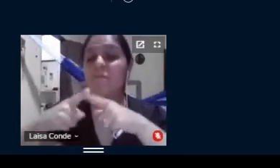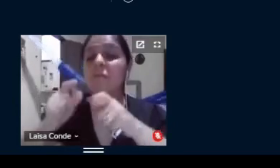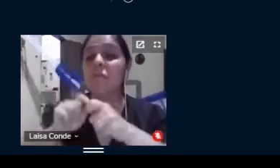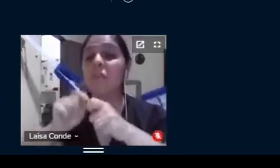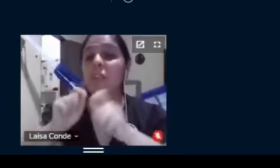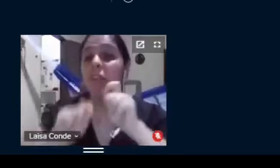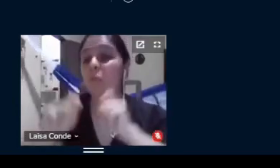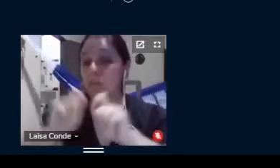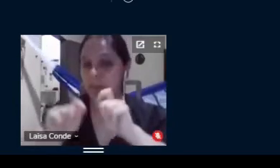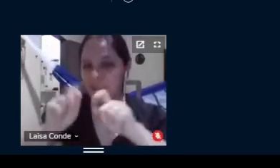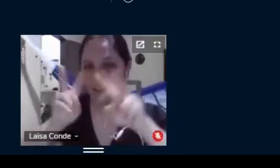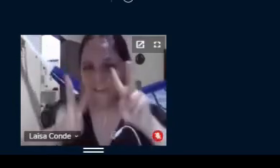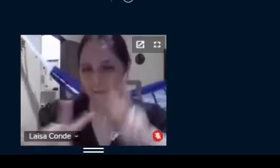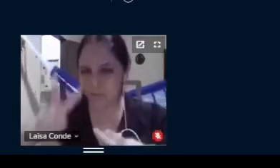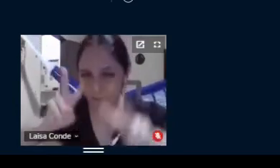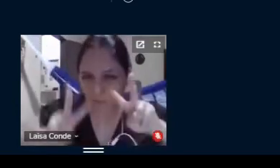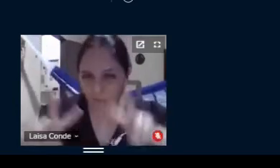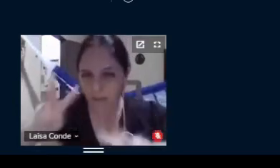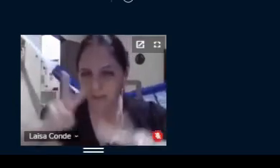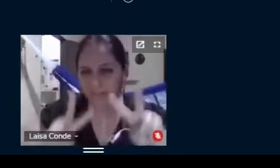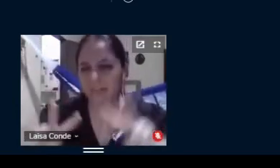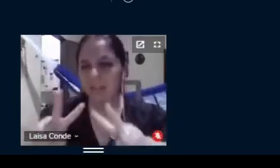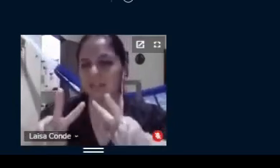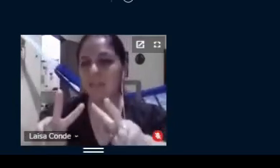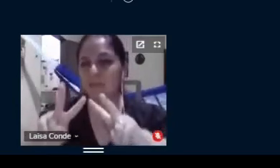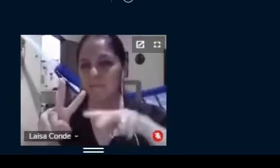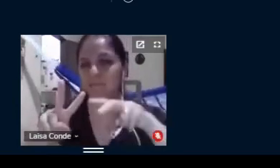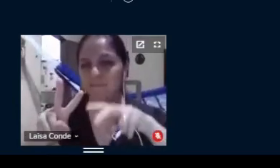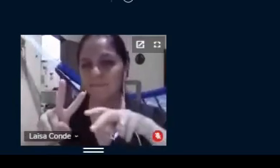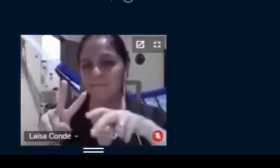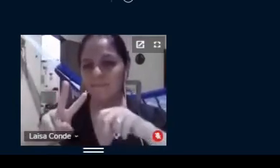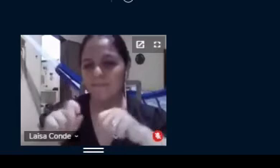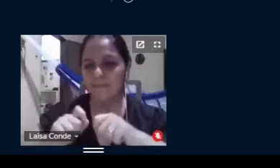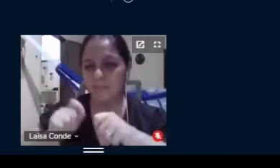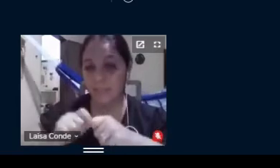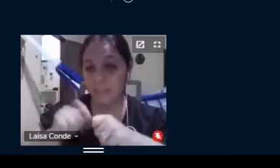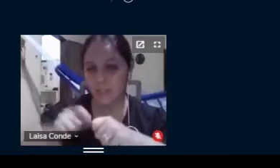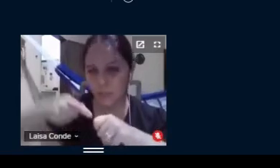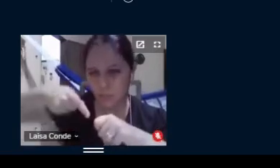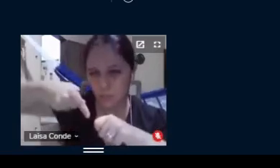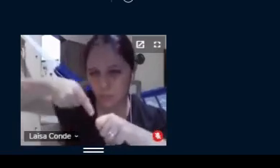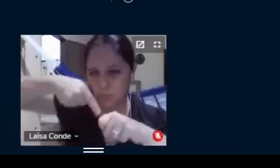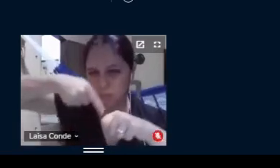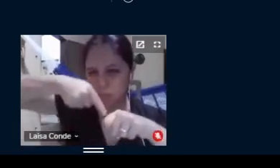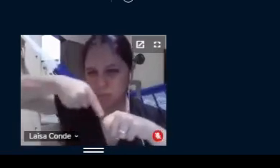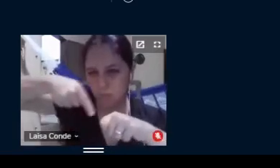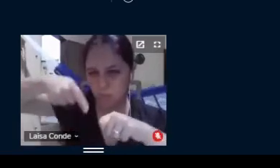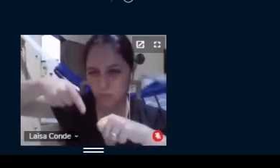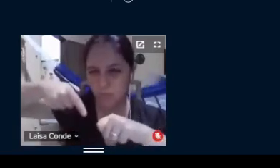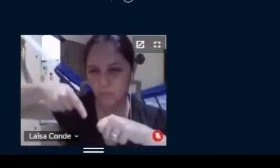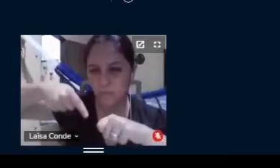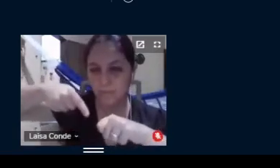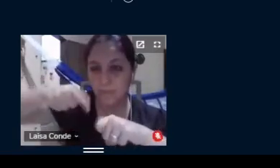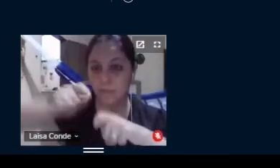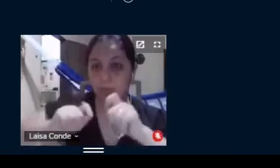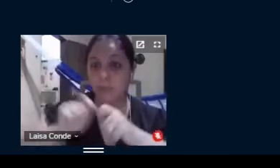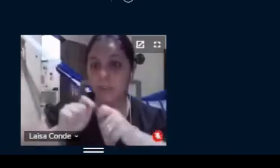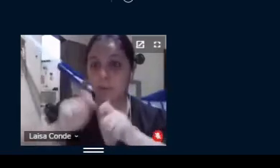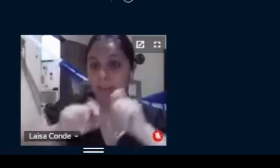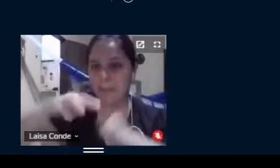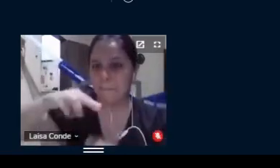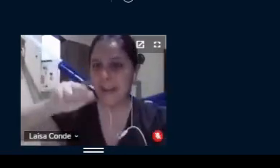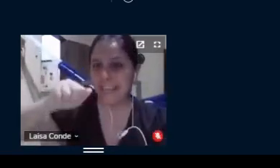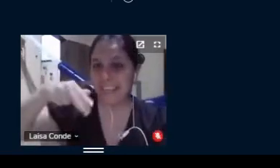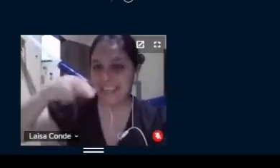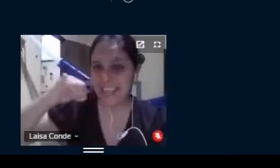A visualização no cordão de solda. Então, ele vai magnetizar. Se eu conseguir até